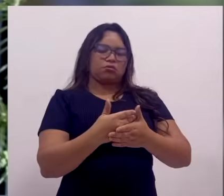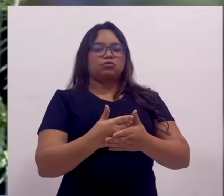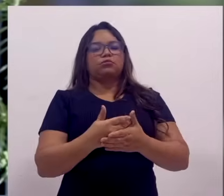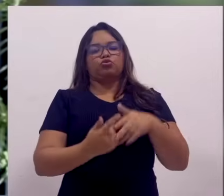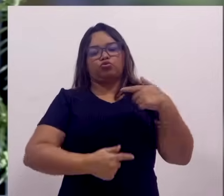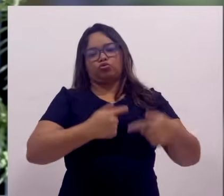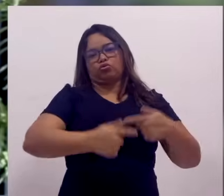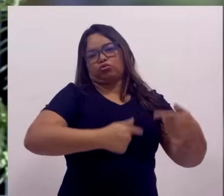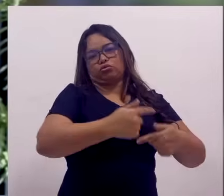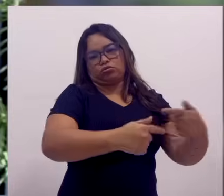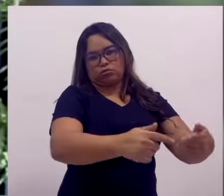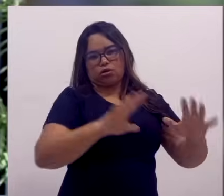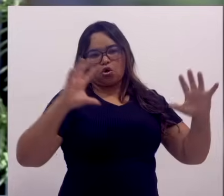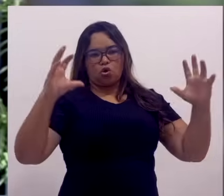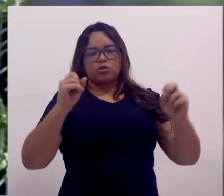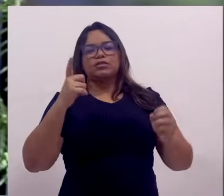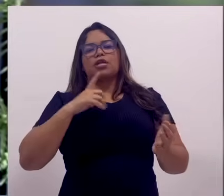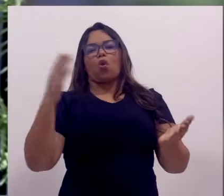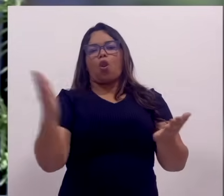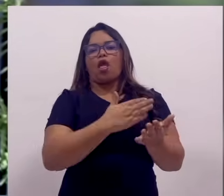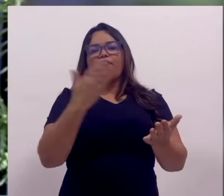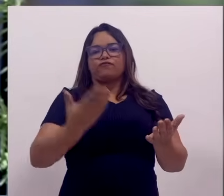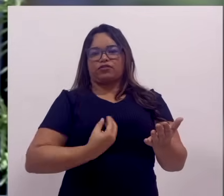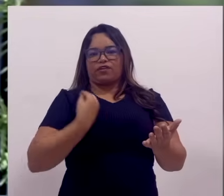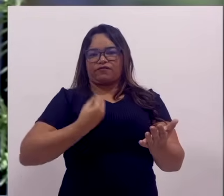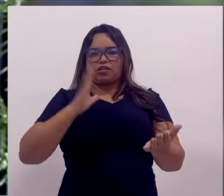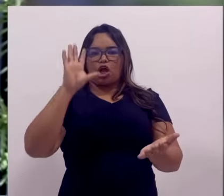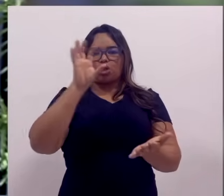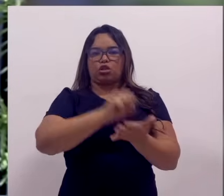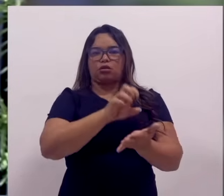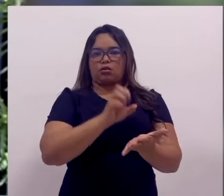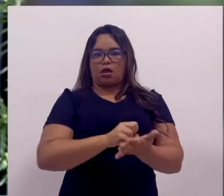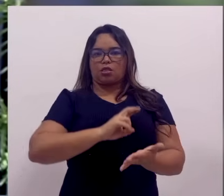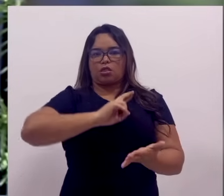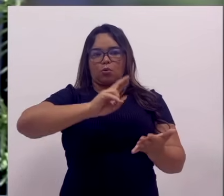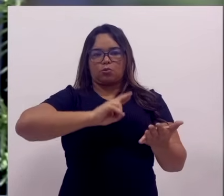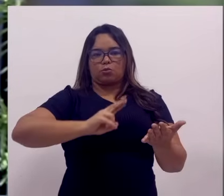Sabiam que todos que nascem desde o princípio estão escritos no livro da vida?